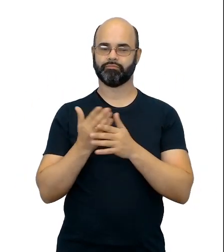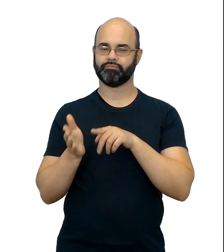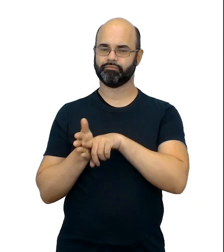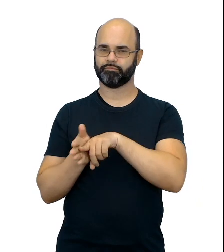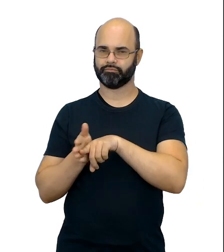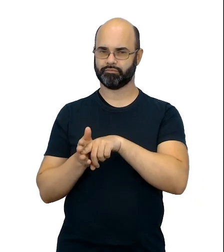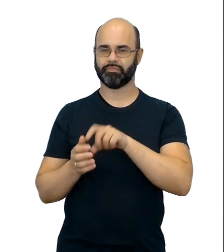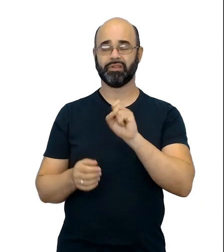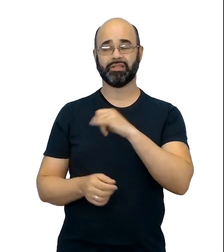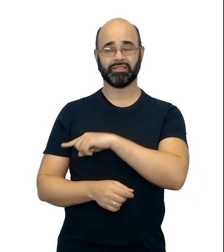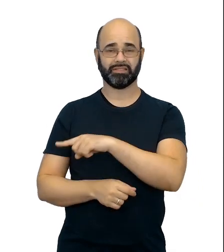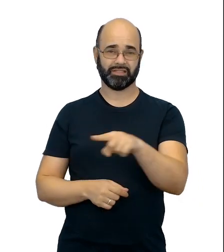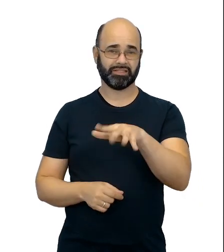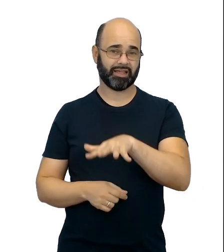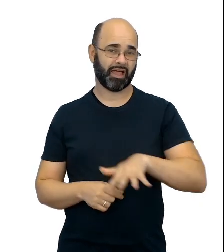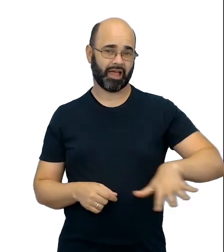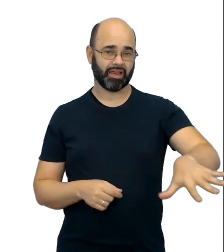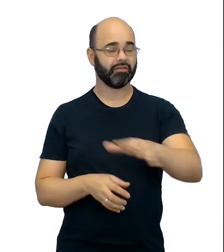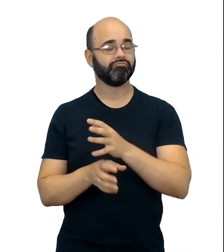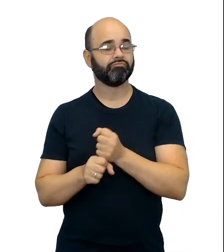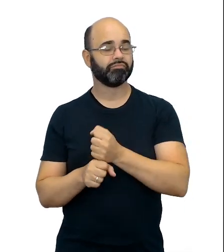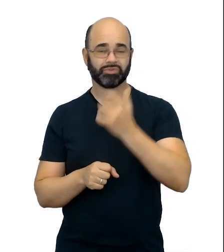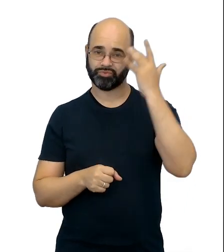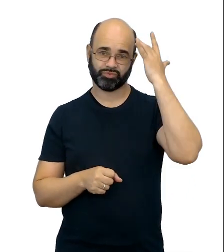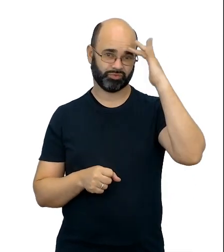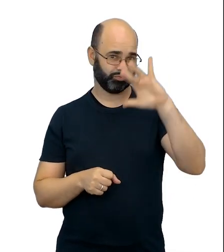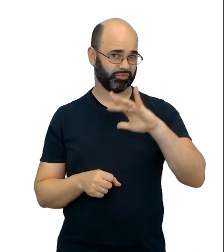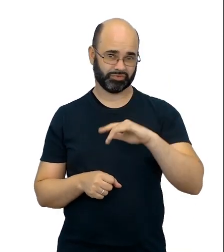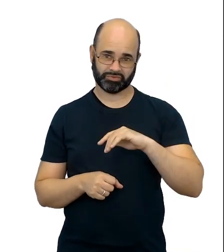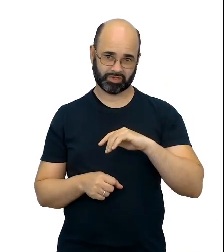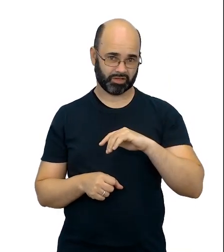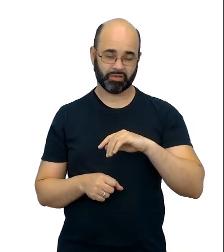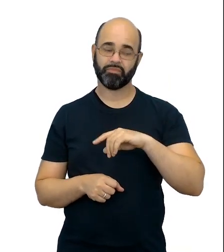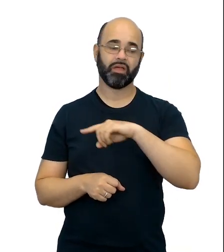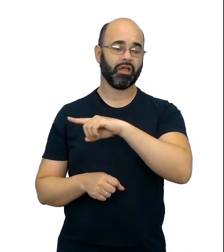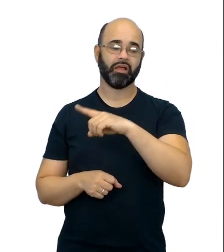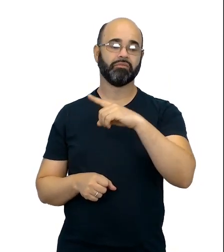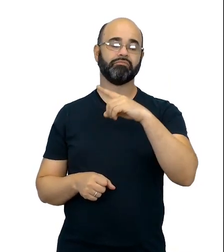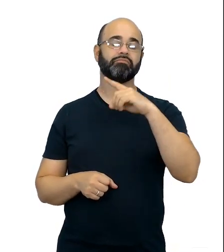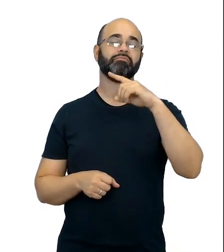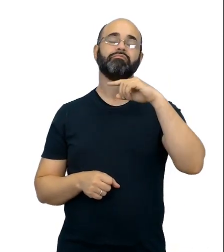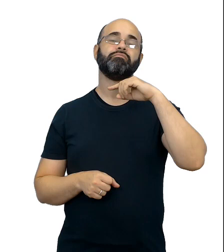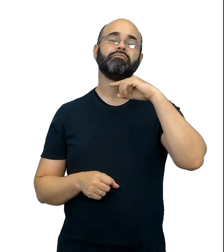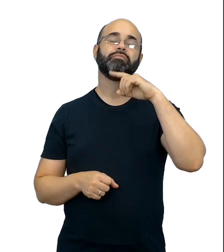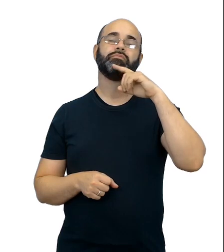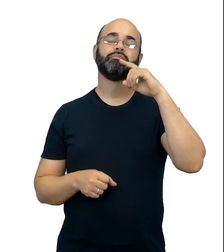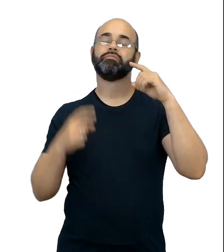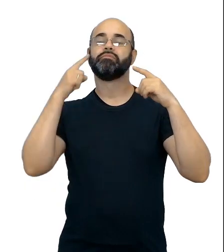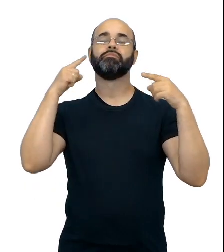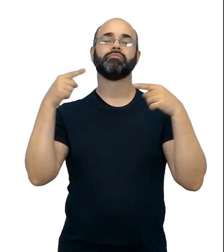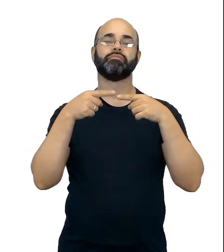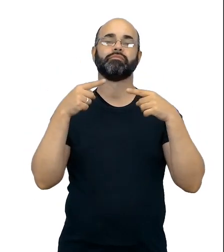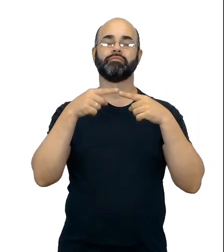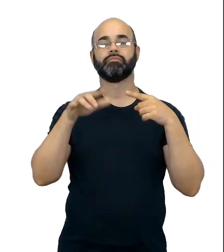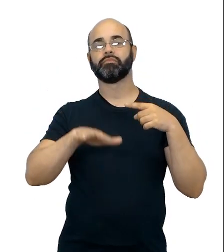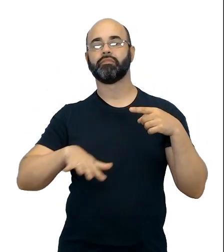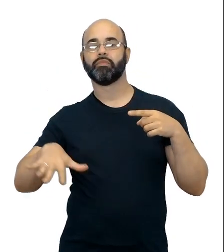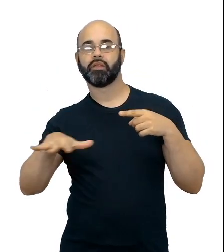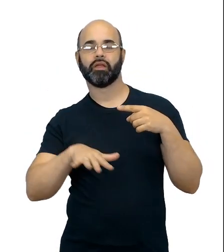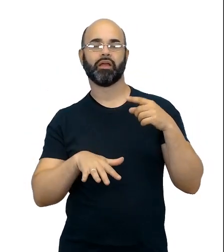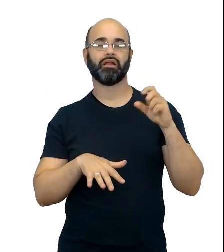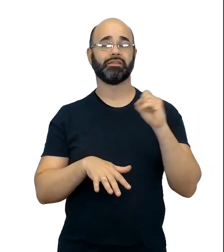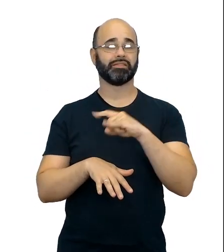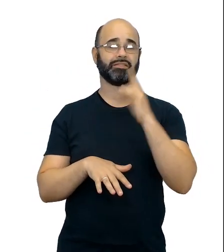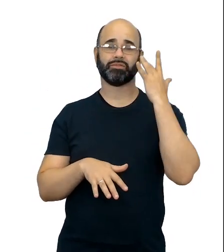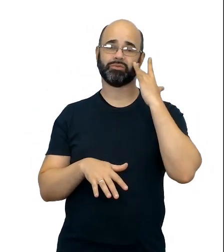não souber calcular a área, ele também não vai conseguir fazer a relação que existe da área, se ele não